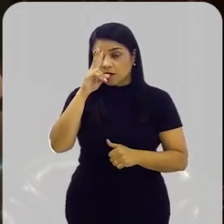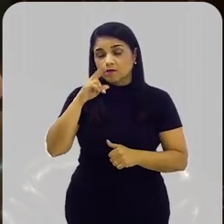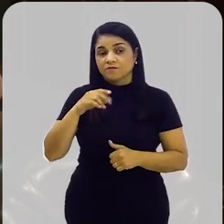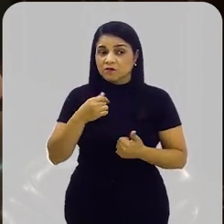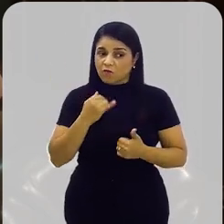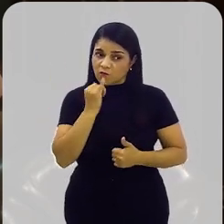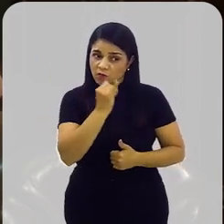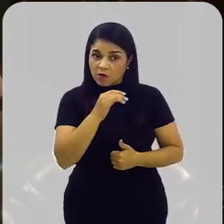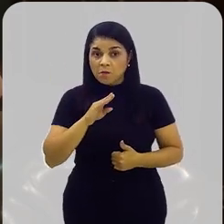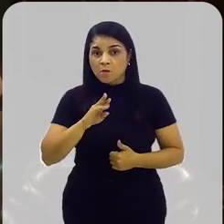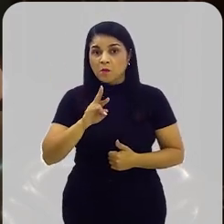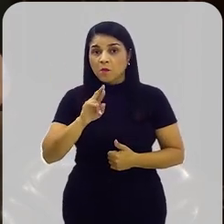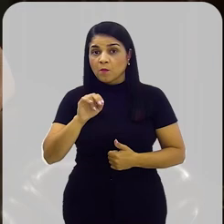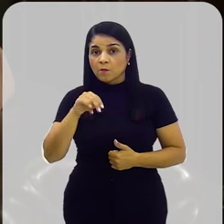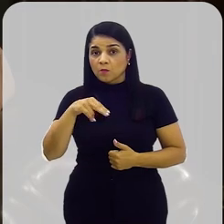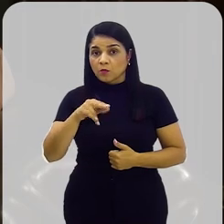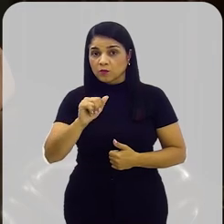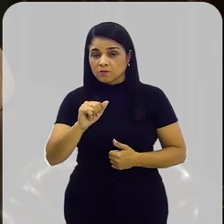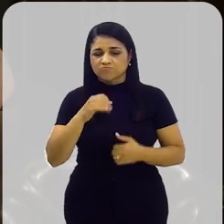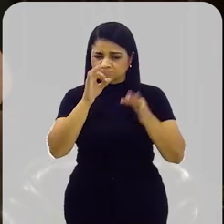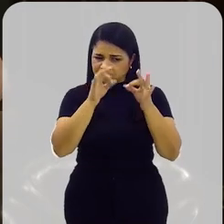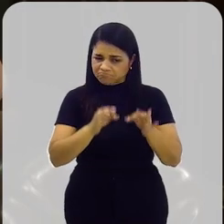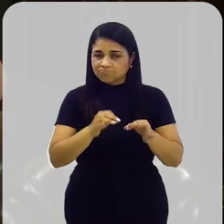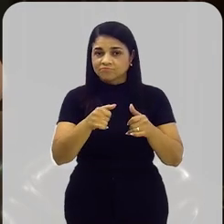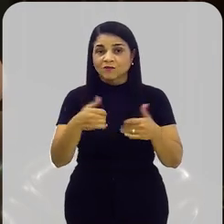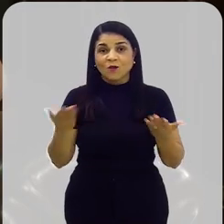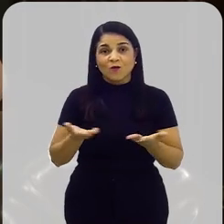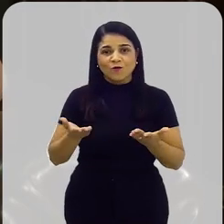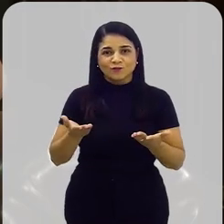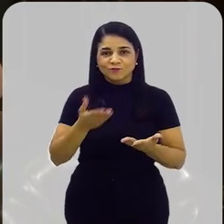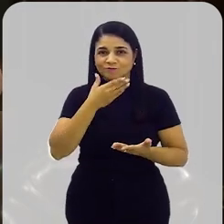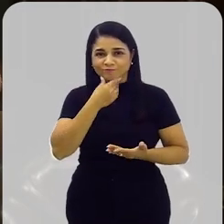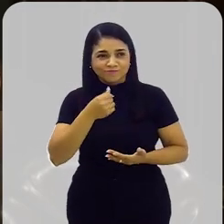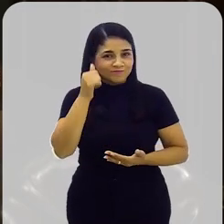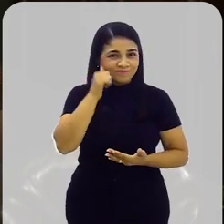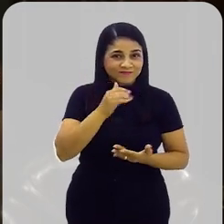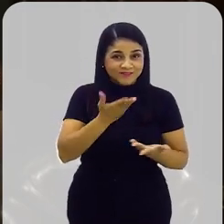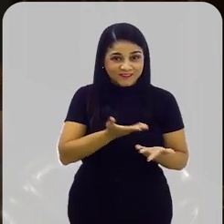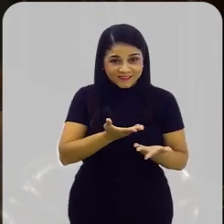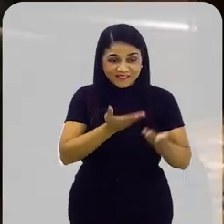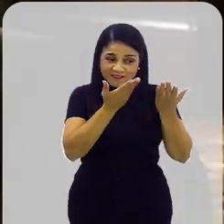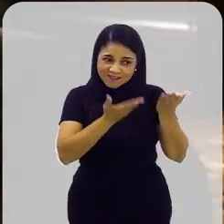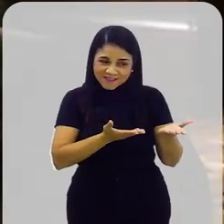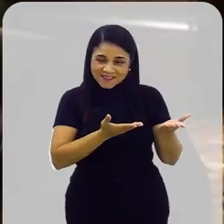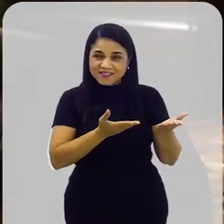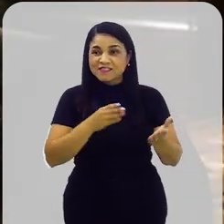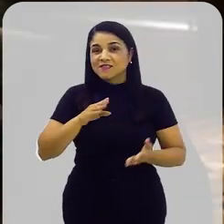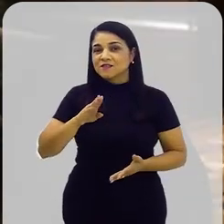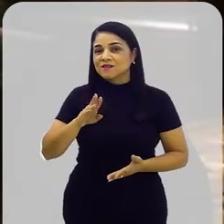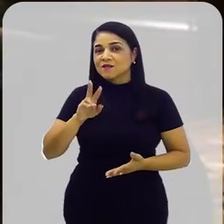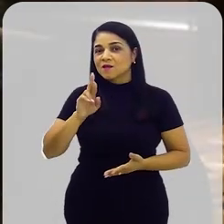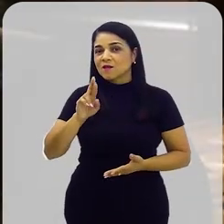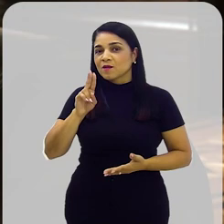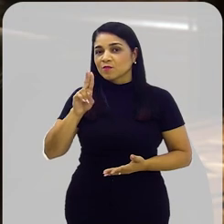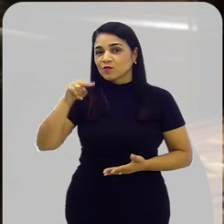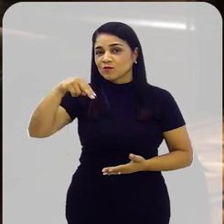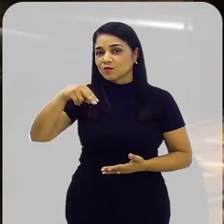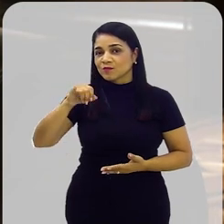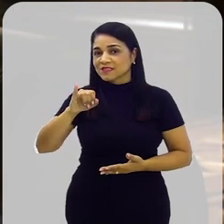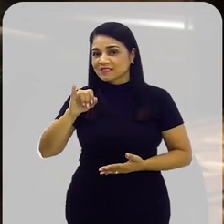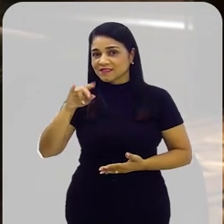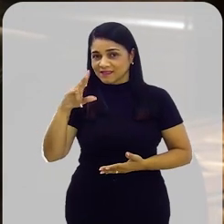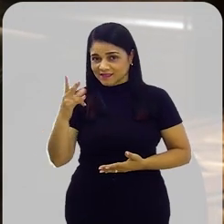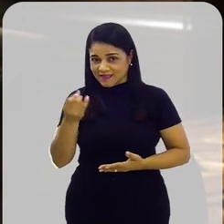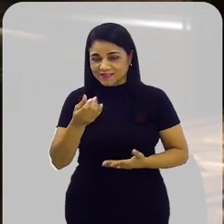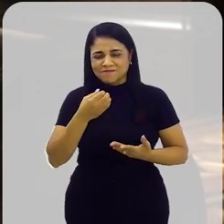Bruna, você está muito certa. Senhoras e senhores, no nosso programa, Bruninha! Que bom, obrigada. Bom